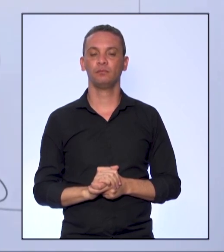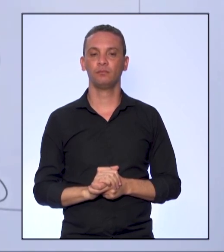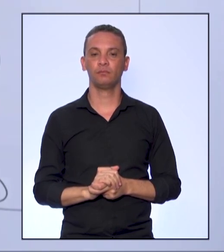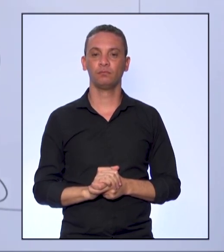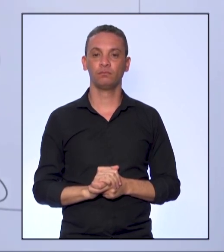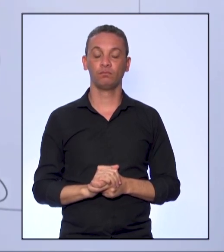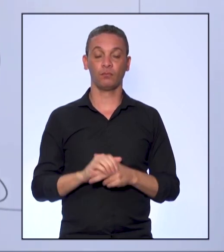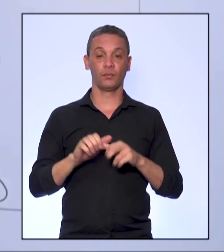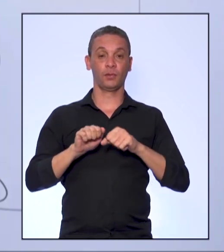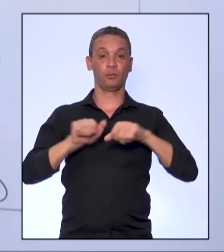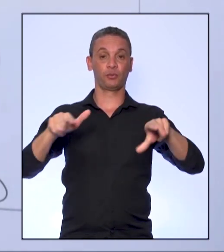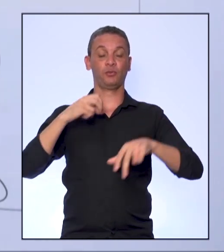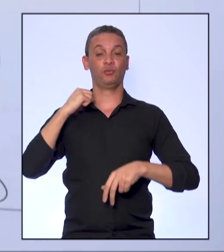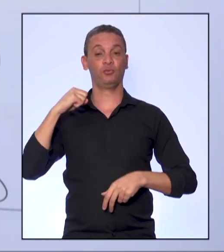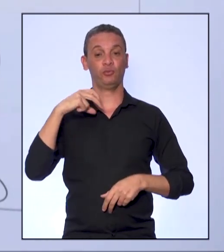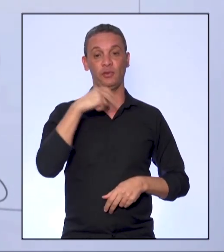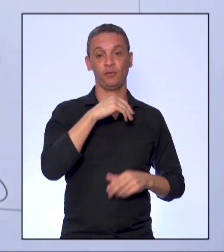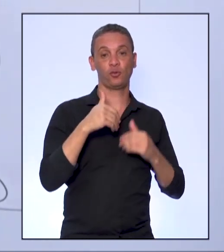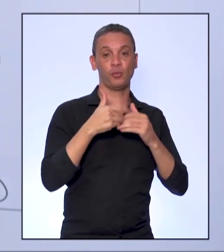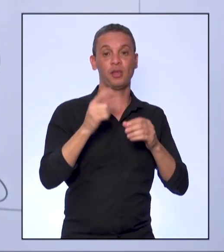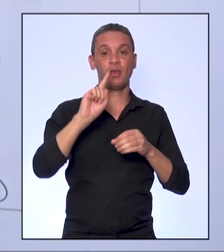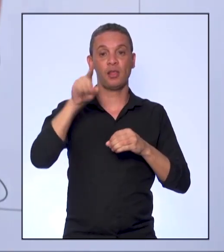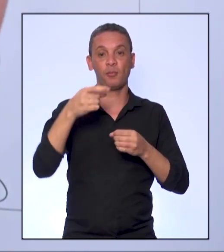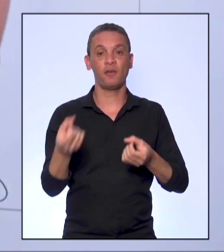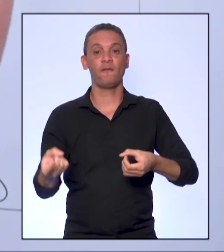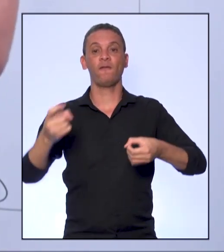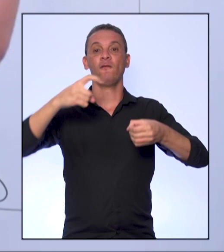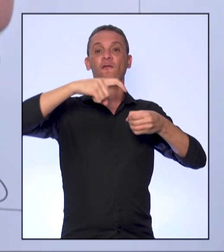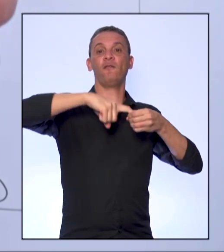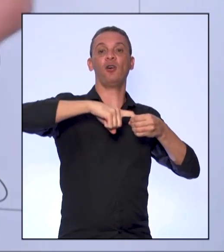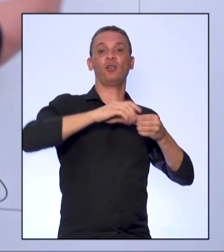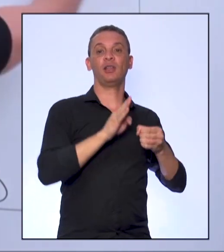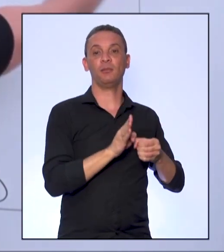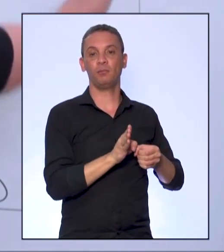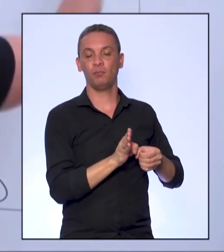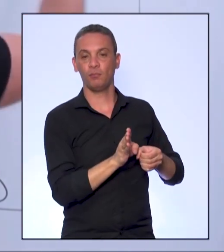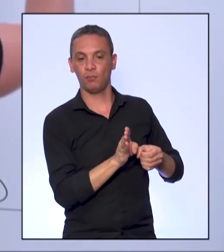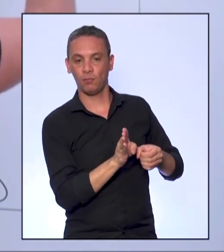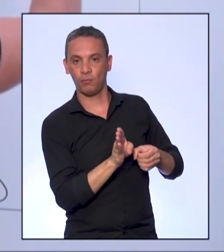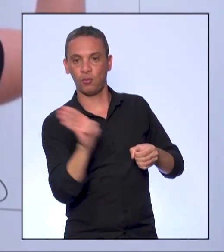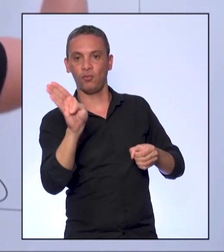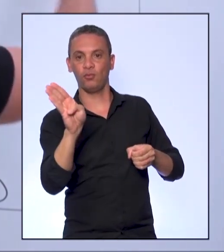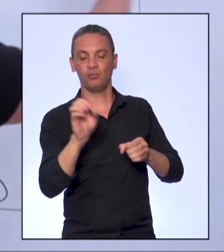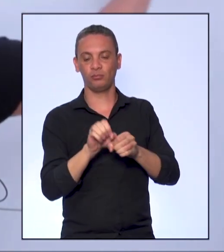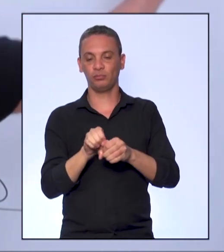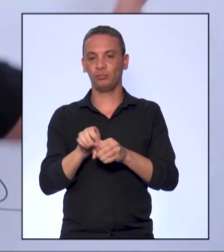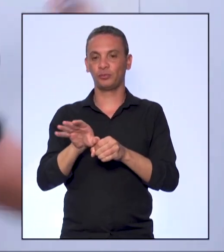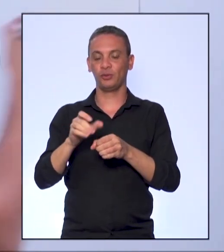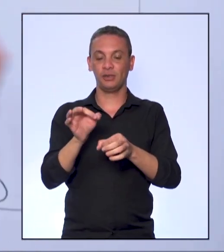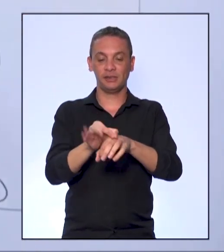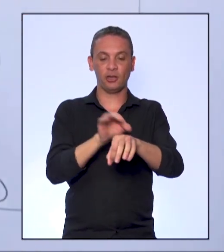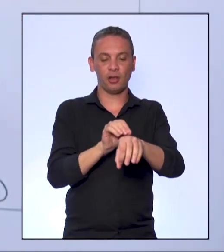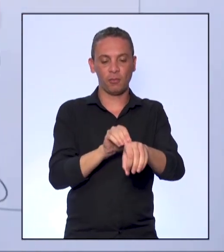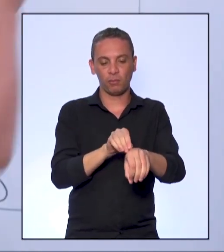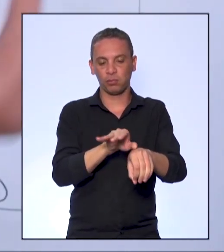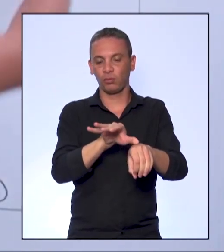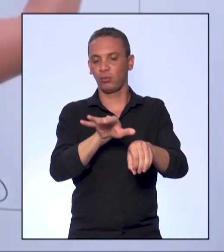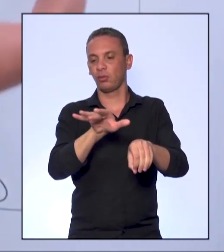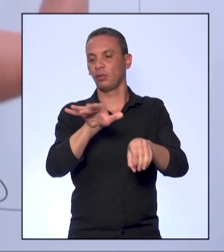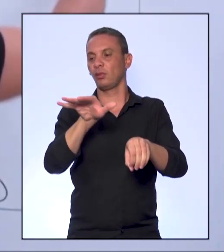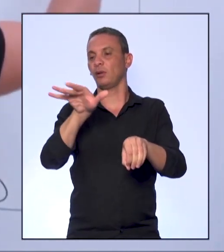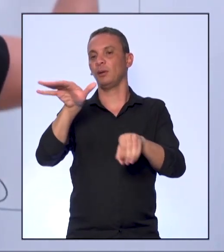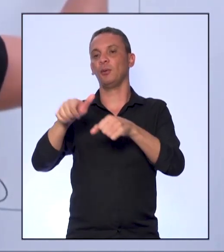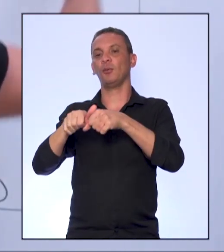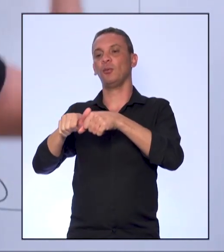Do vírus. E logo depois ele consegue sair da célula por